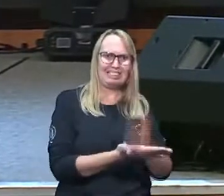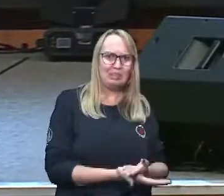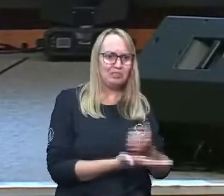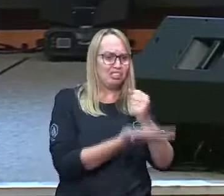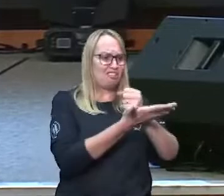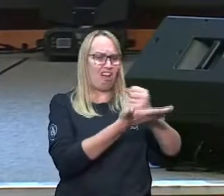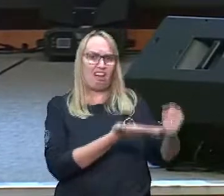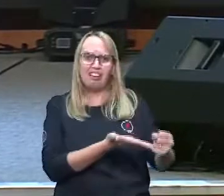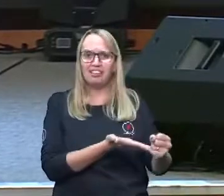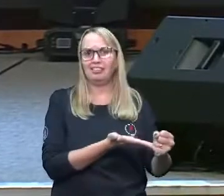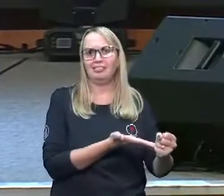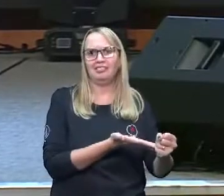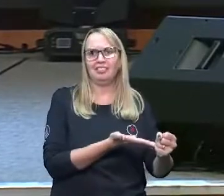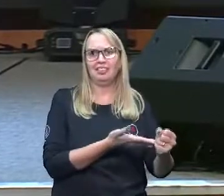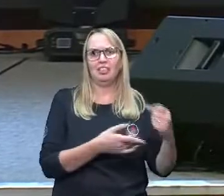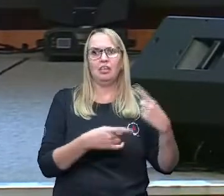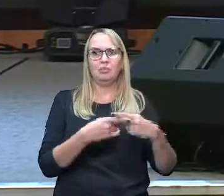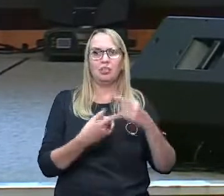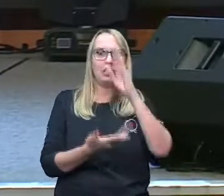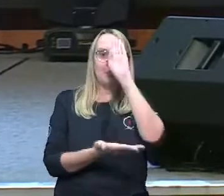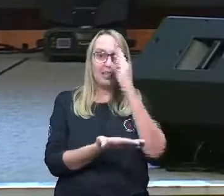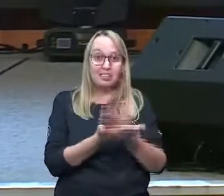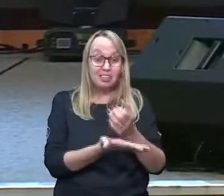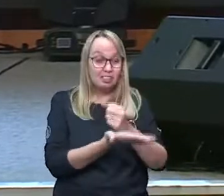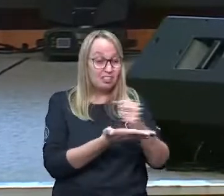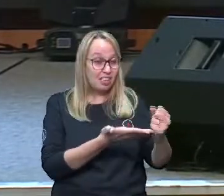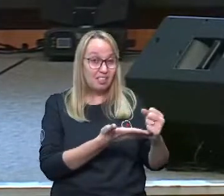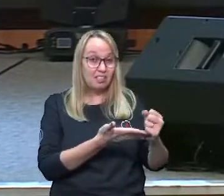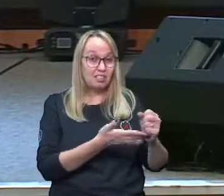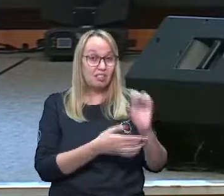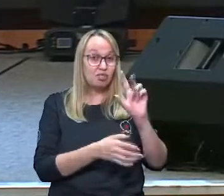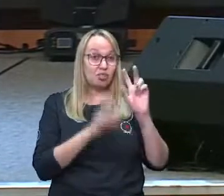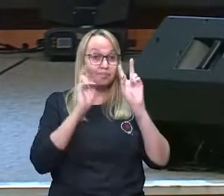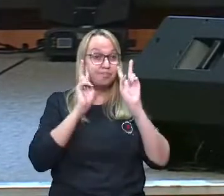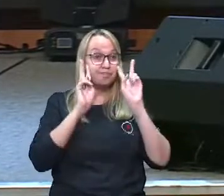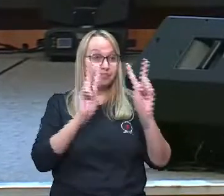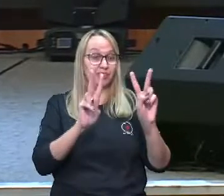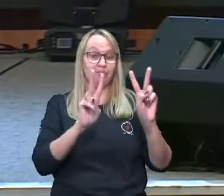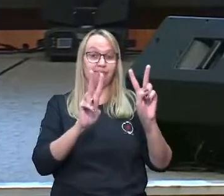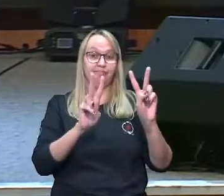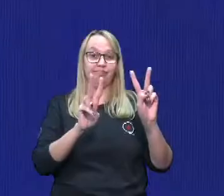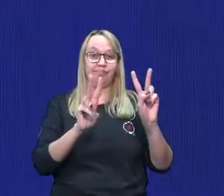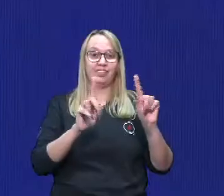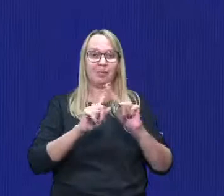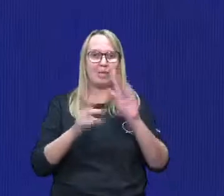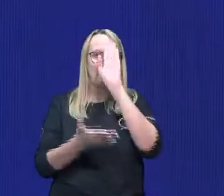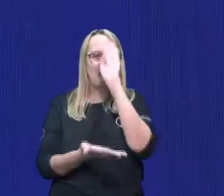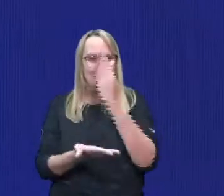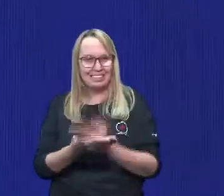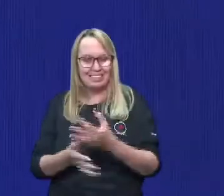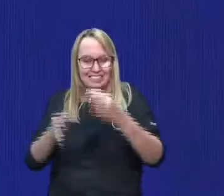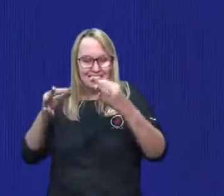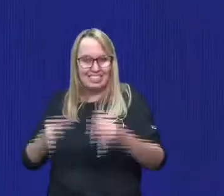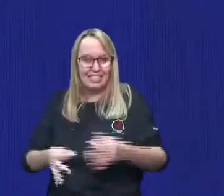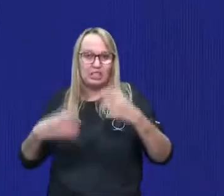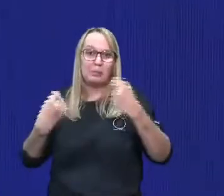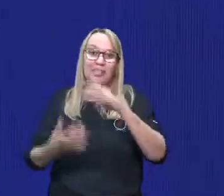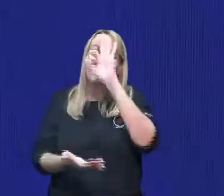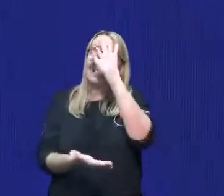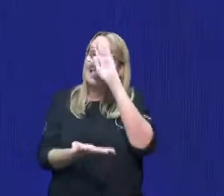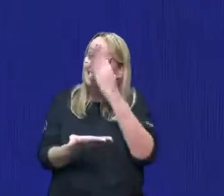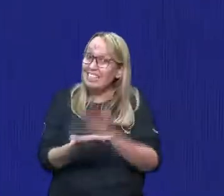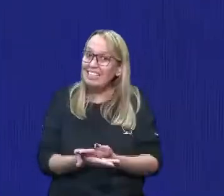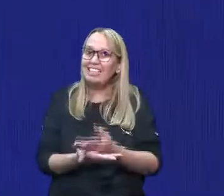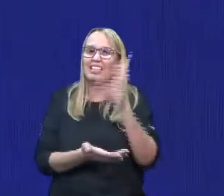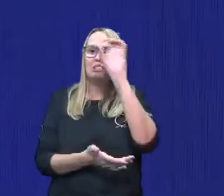errado. Porque para acreditar que vai dar errado, basta abrir o olho e ver. Agora, para acreditar que vai dar certo, tem que crer naquele que tem o poder